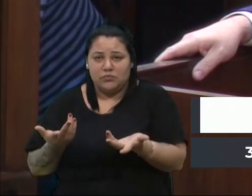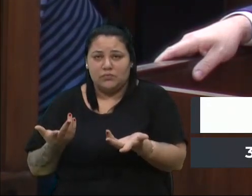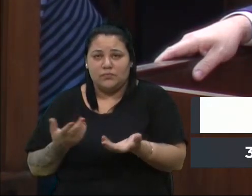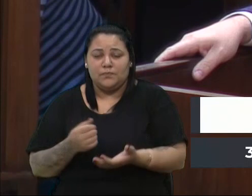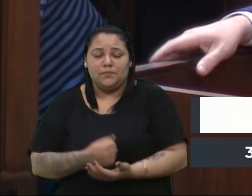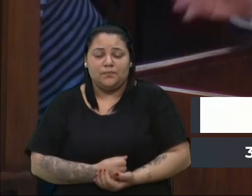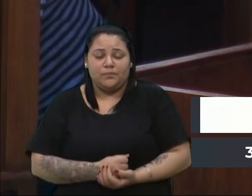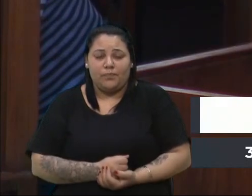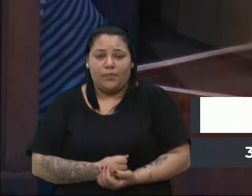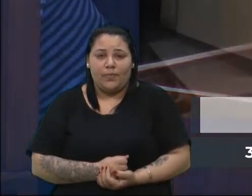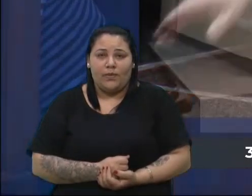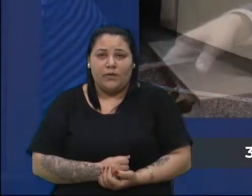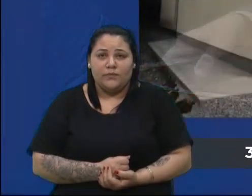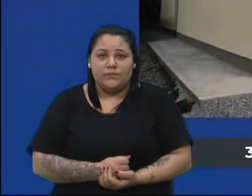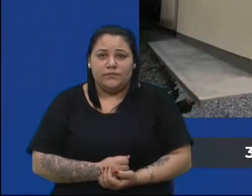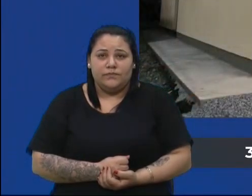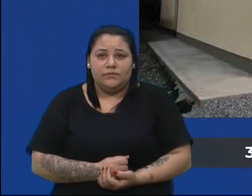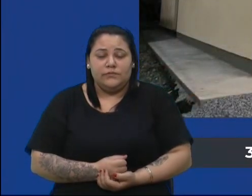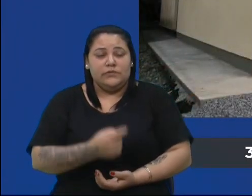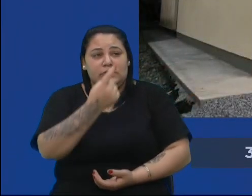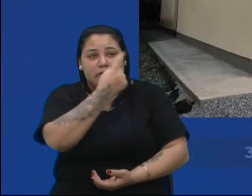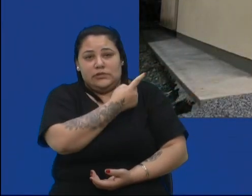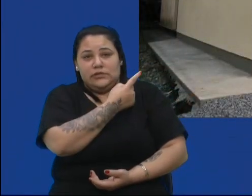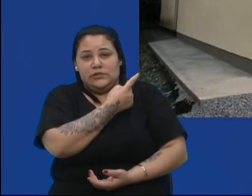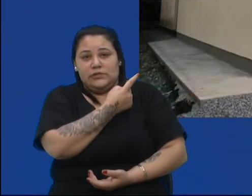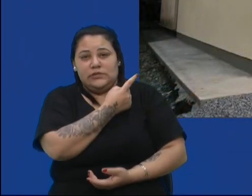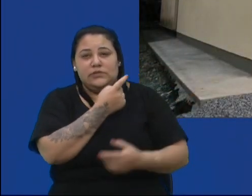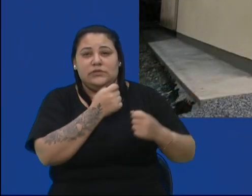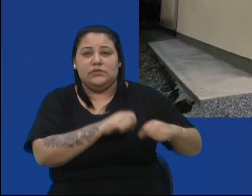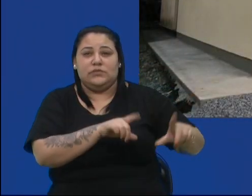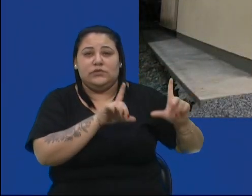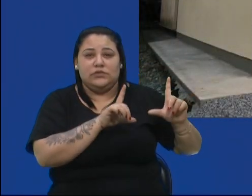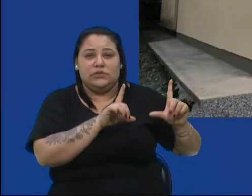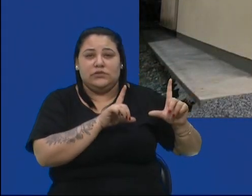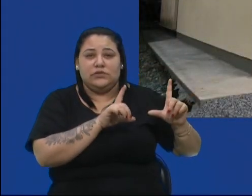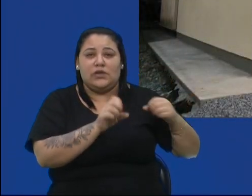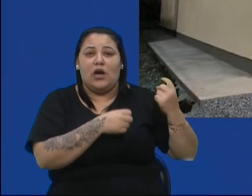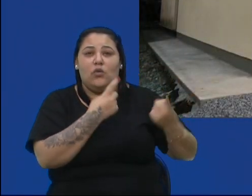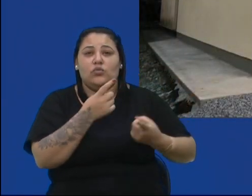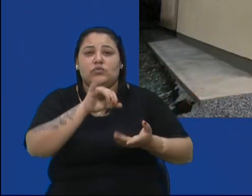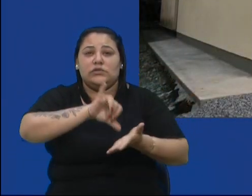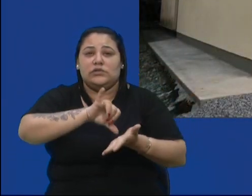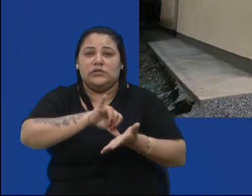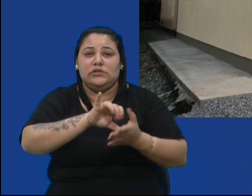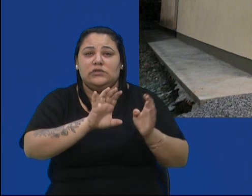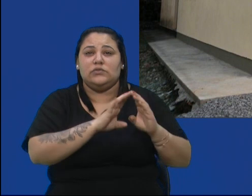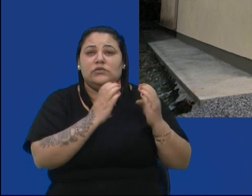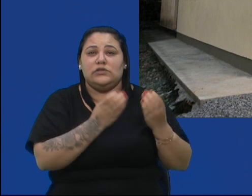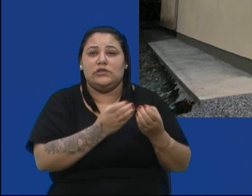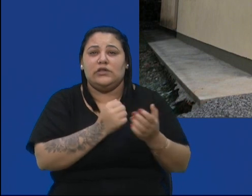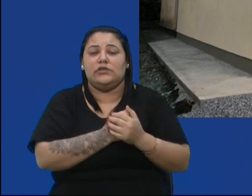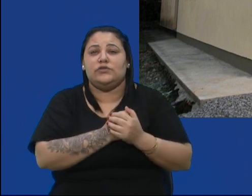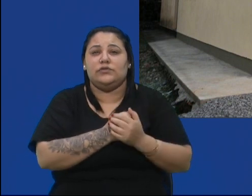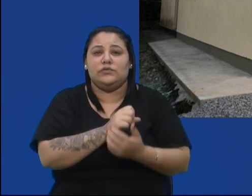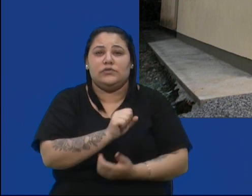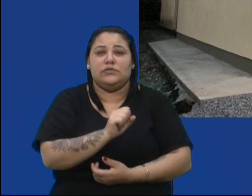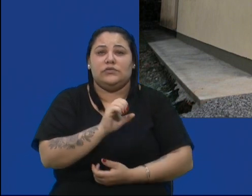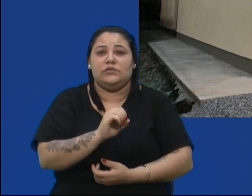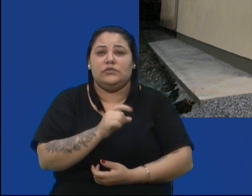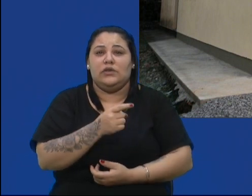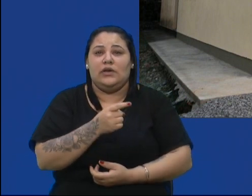comunitários. Aqui na TV está passando ali alguns centros comunitários, ali como o do São Pedro, enfim,